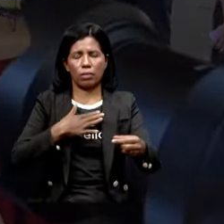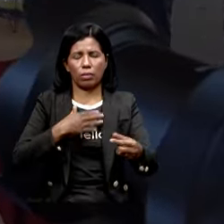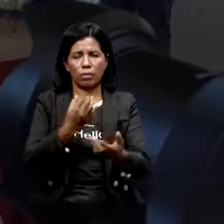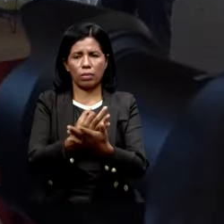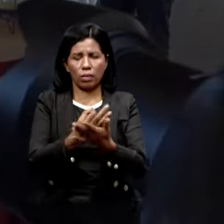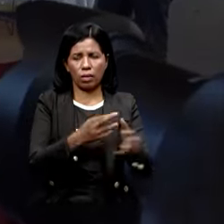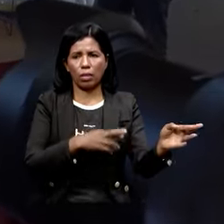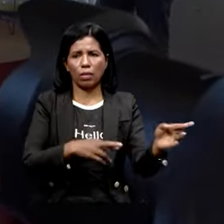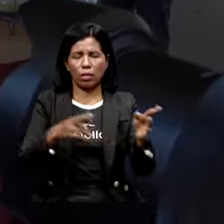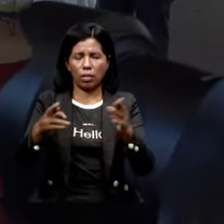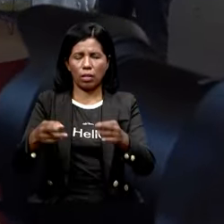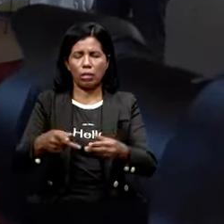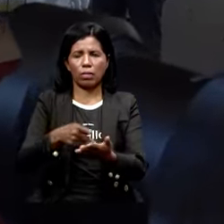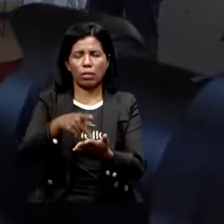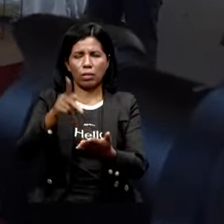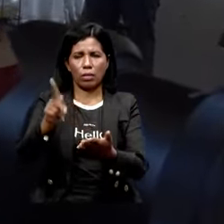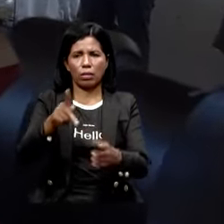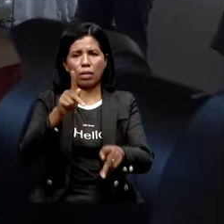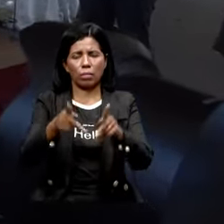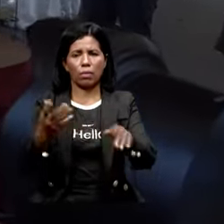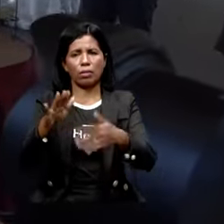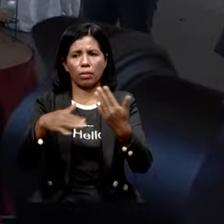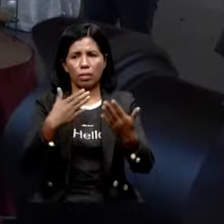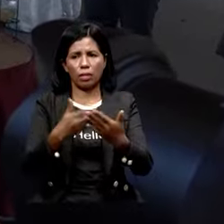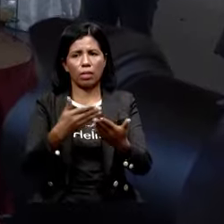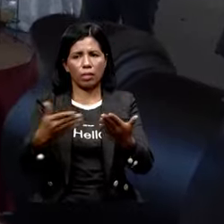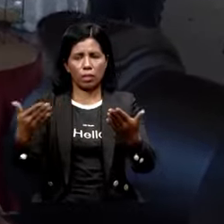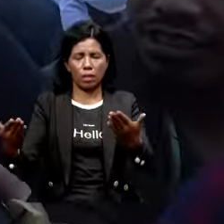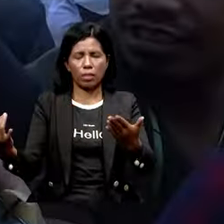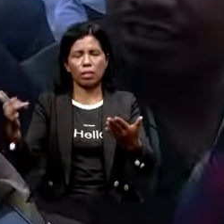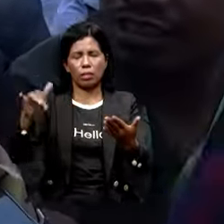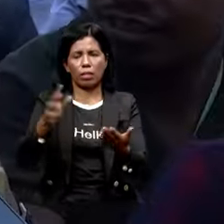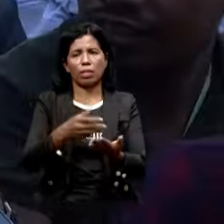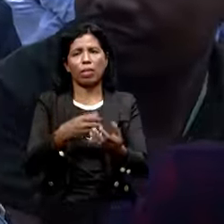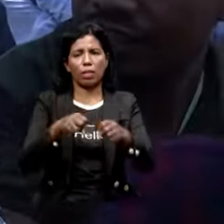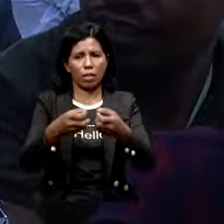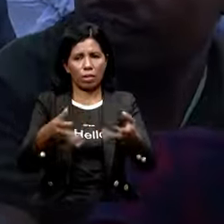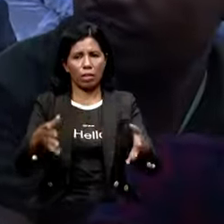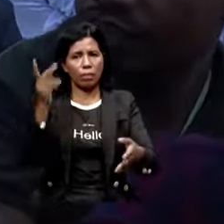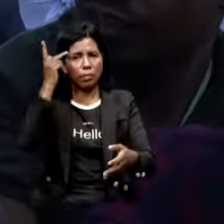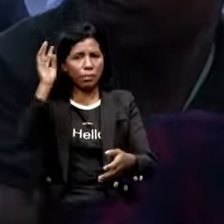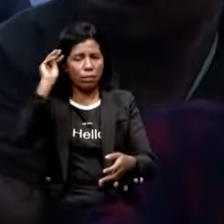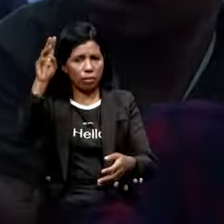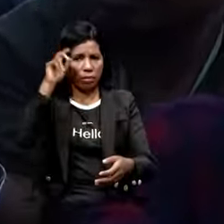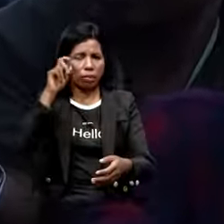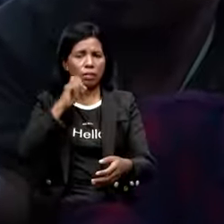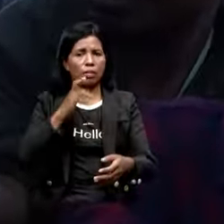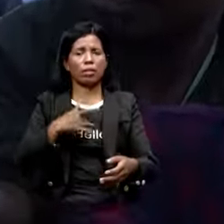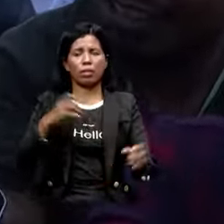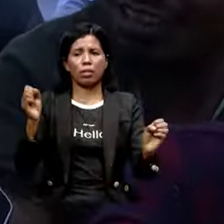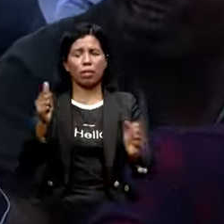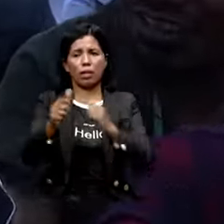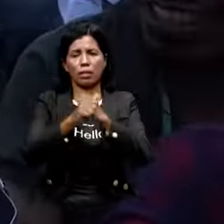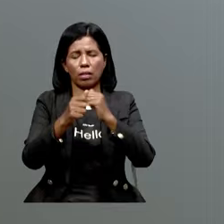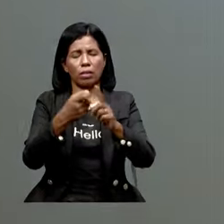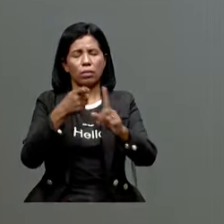a do compensação da Amazon. Se está sendo, se está lá com. Primeiro-ministro Karela Sana Guzmão Mons lamenta a ação que sua